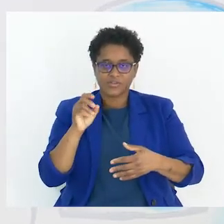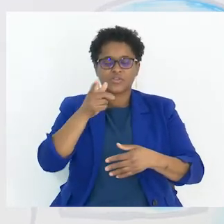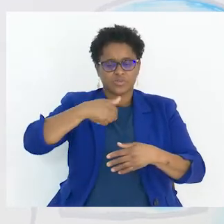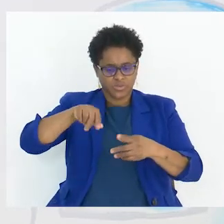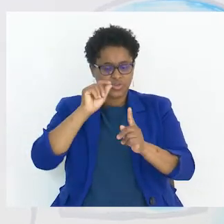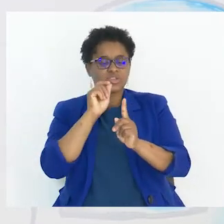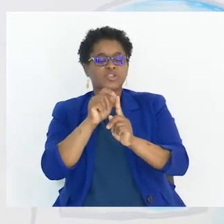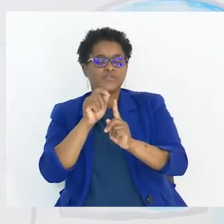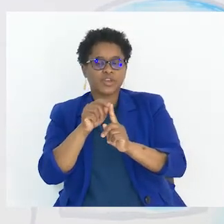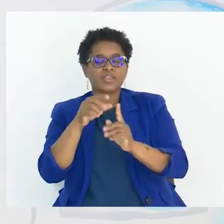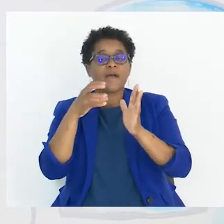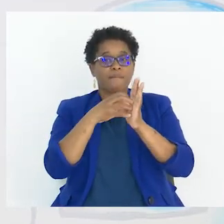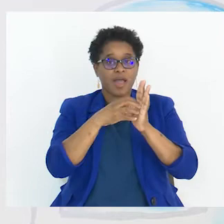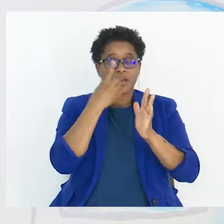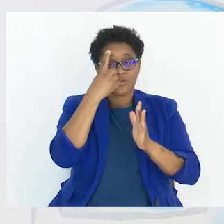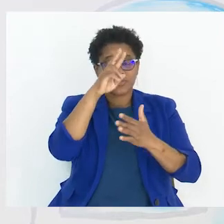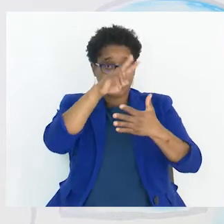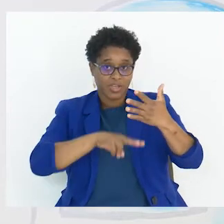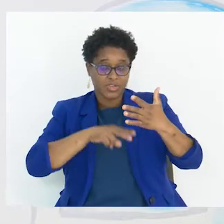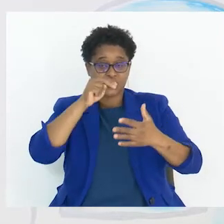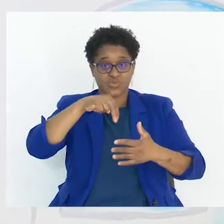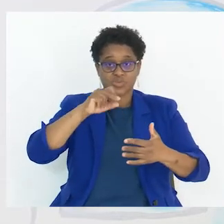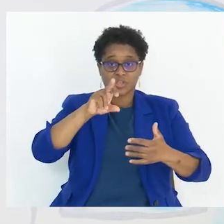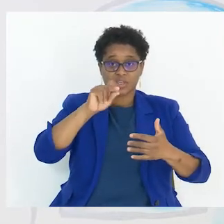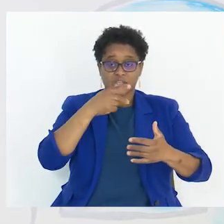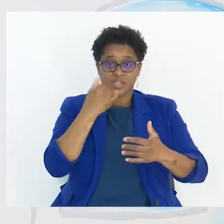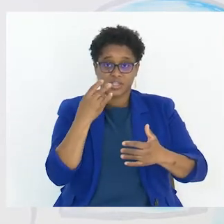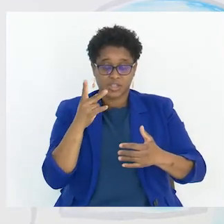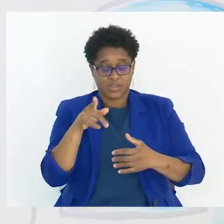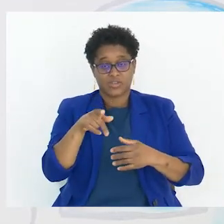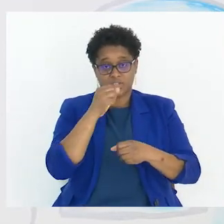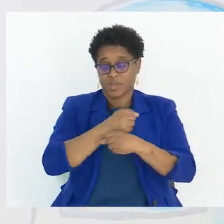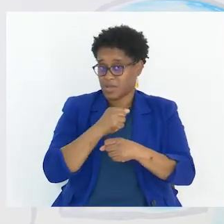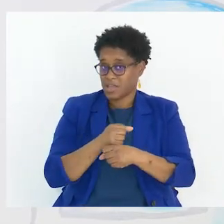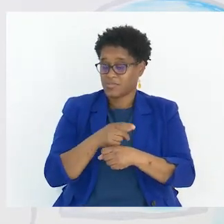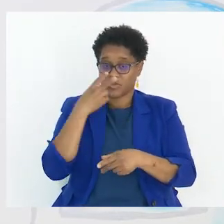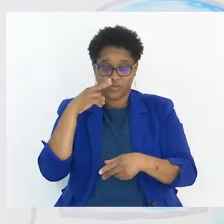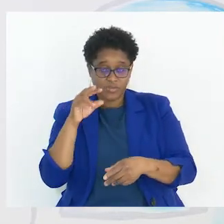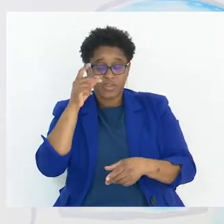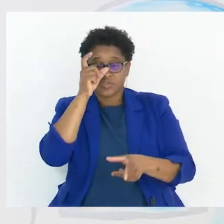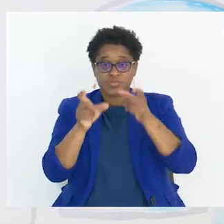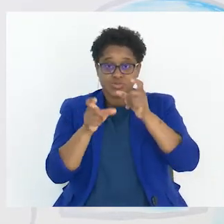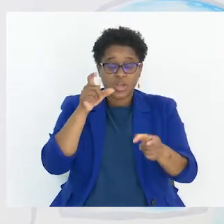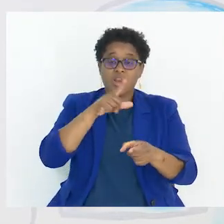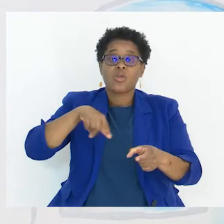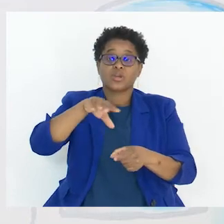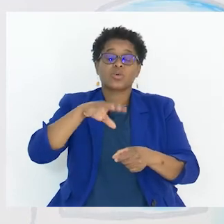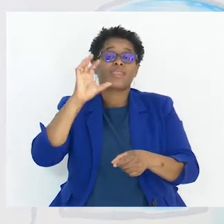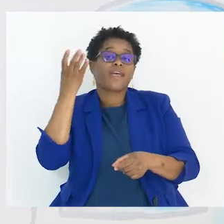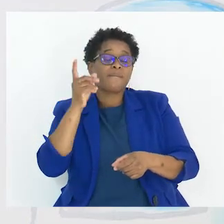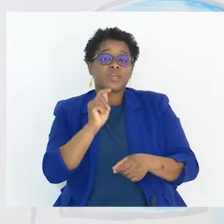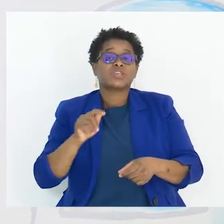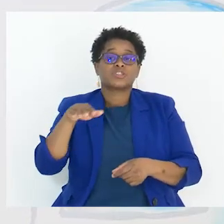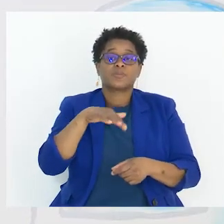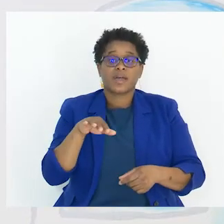as marcas de um texto narrativo. É isso que vimos, não é? Vimos as personagens, a localização no tempo e no espaço,